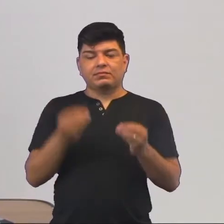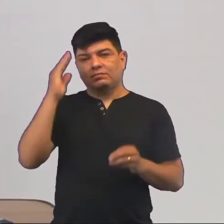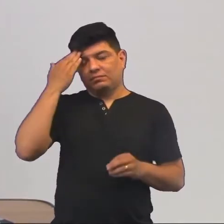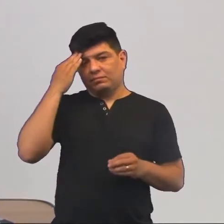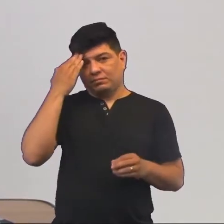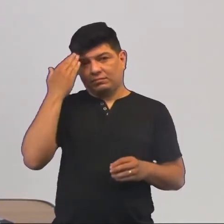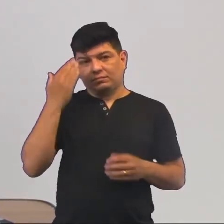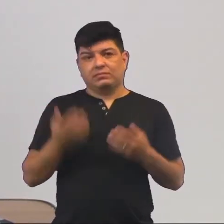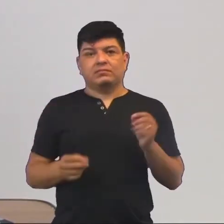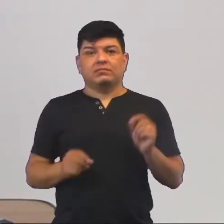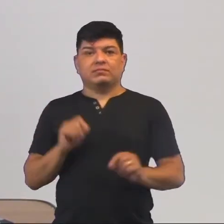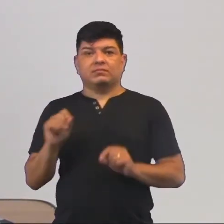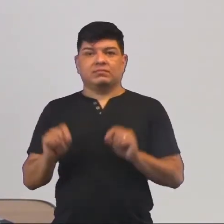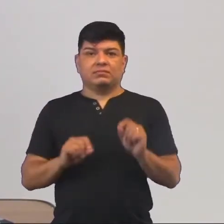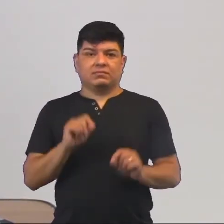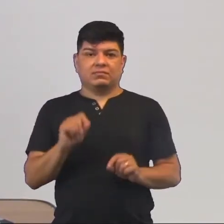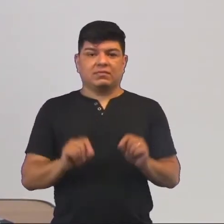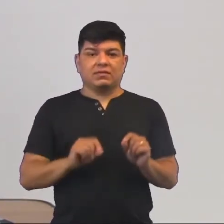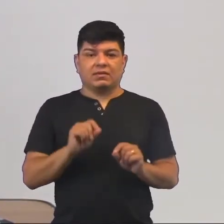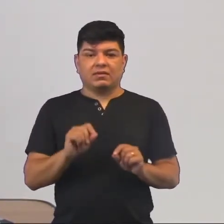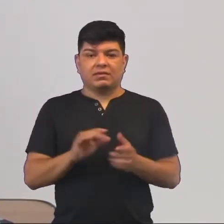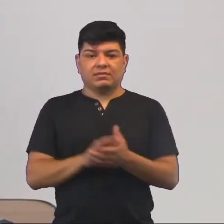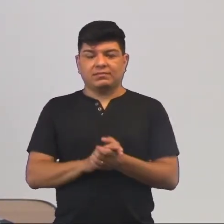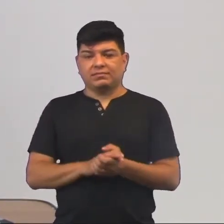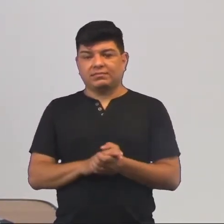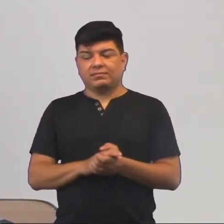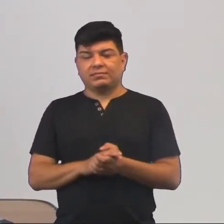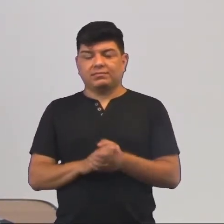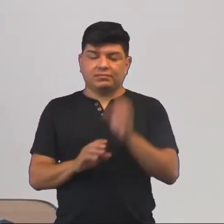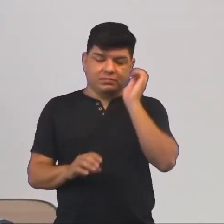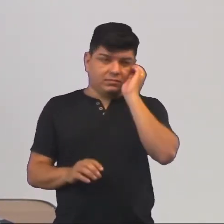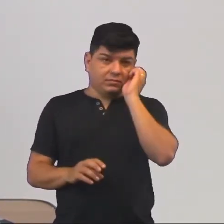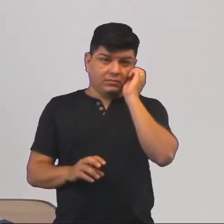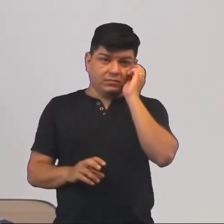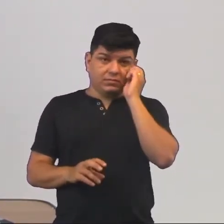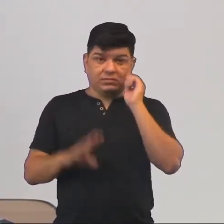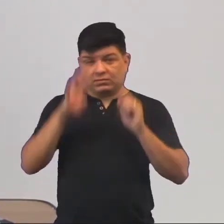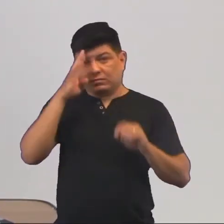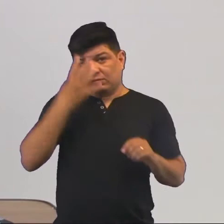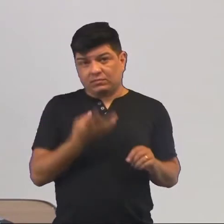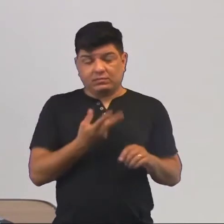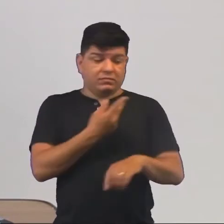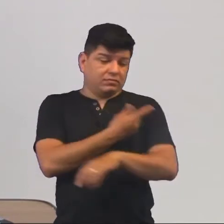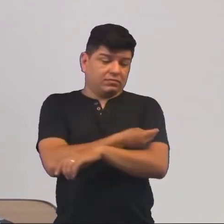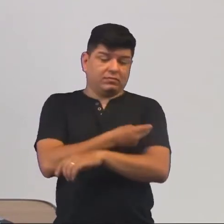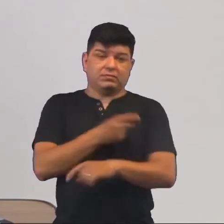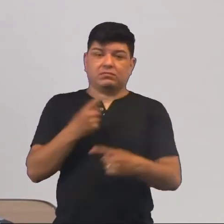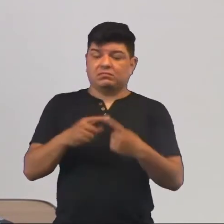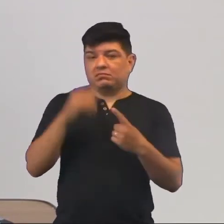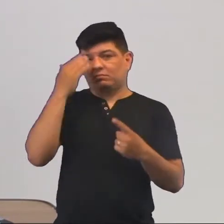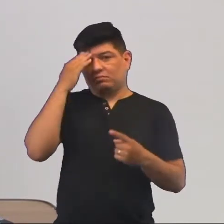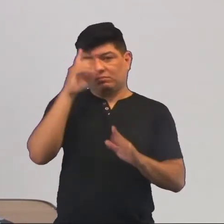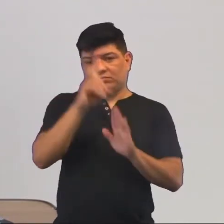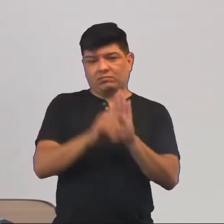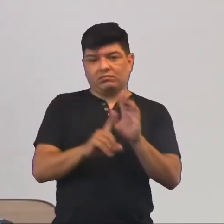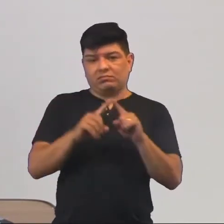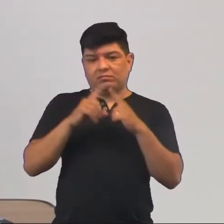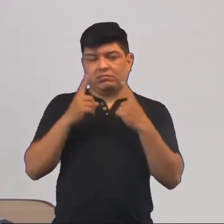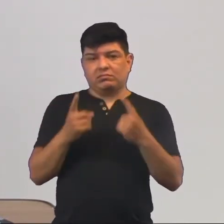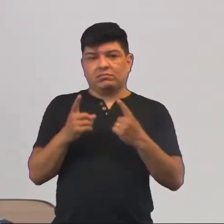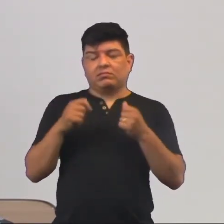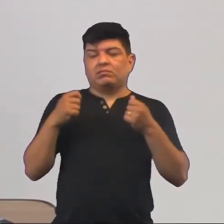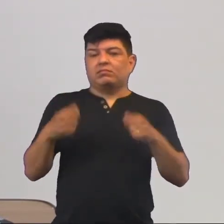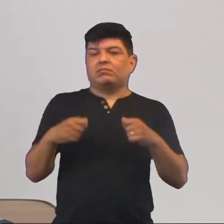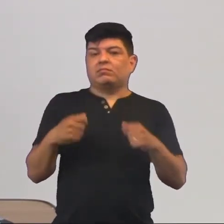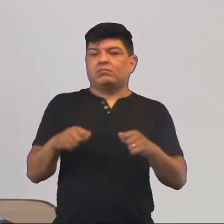poder ter a consciência, que muitas vezes as pessoas não tomam atitude de vacinar porque não entendem direito. Tá? A gente tem que